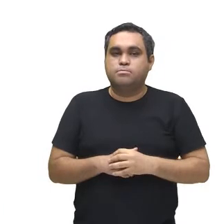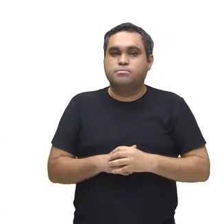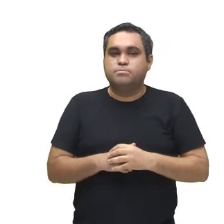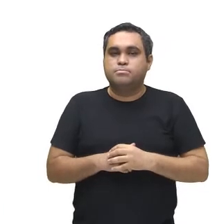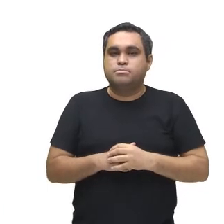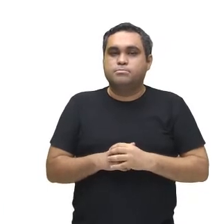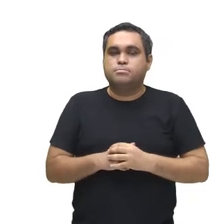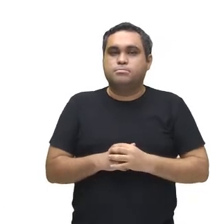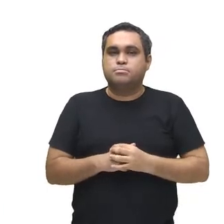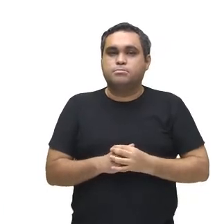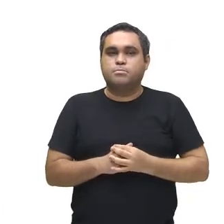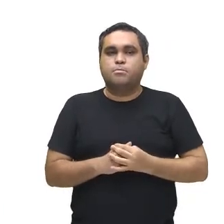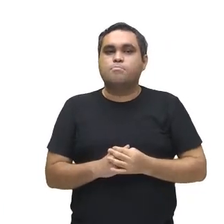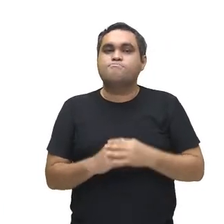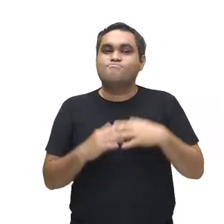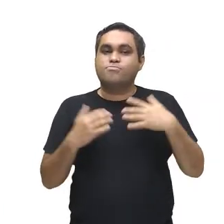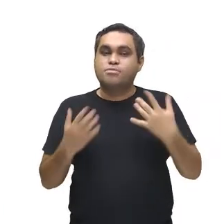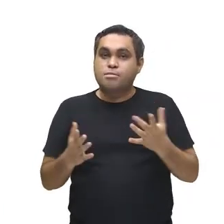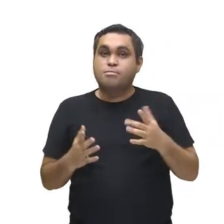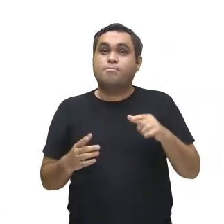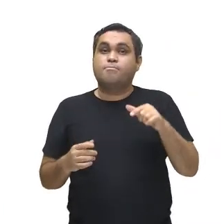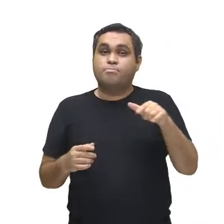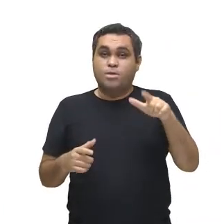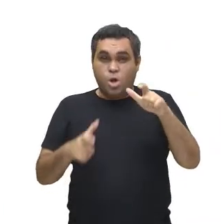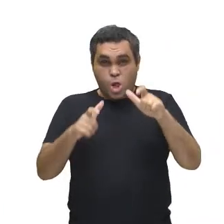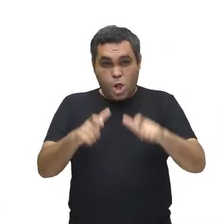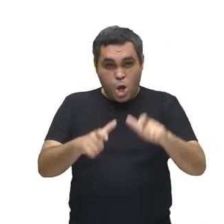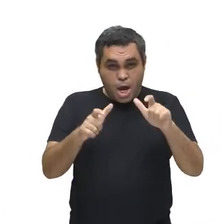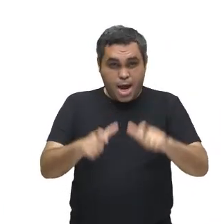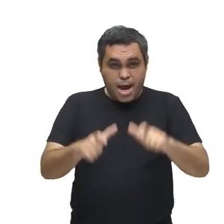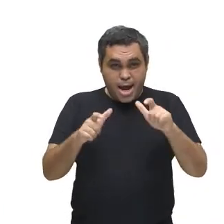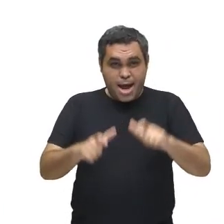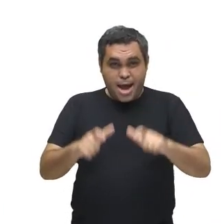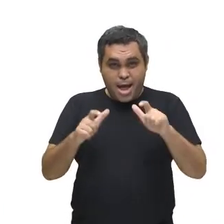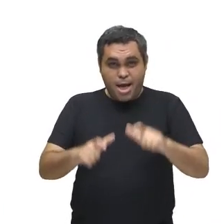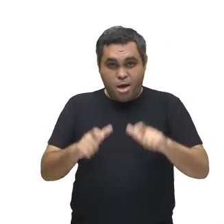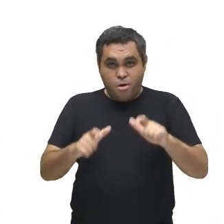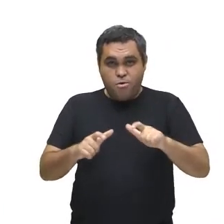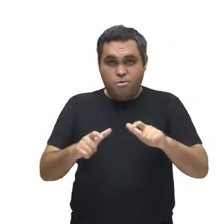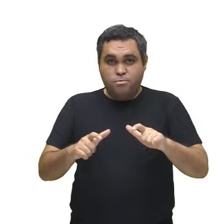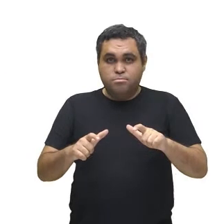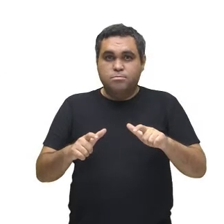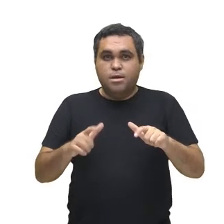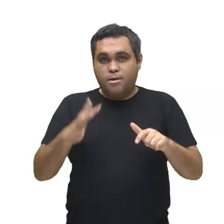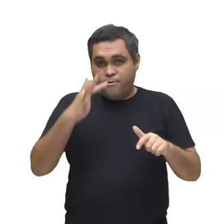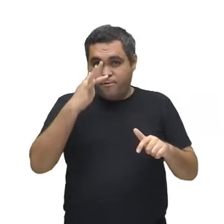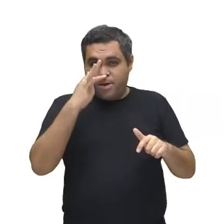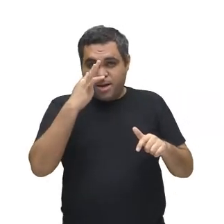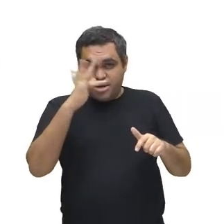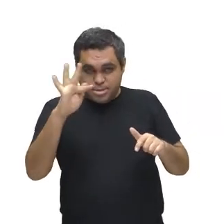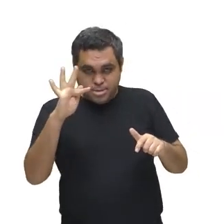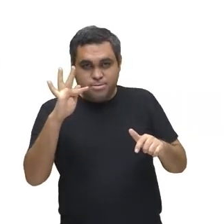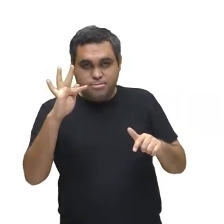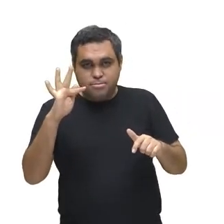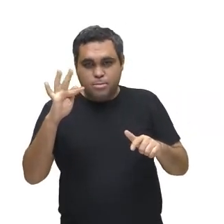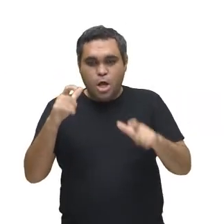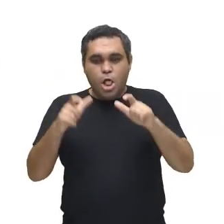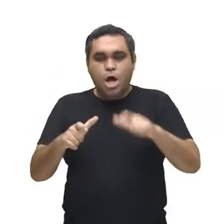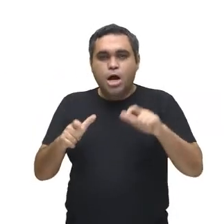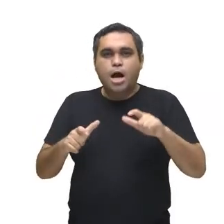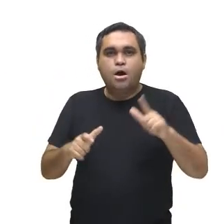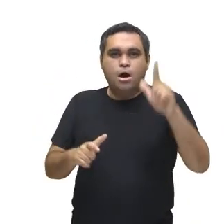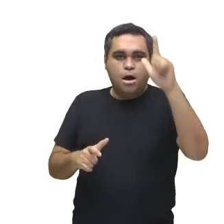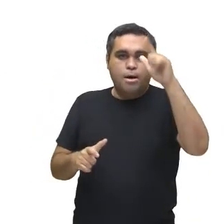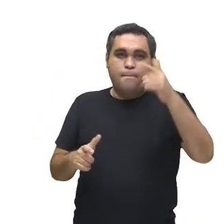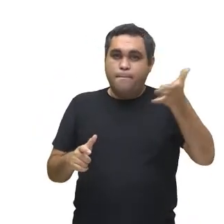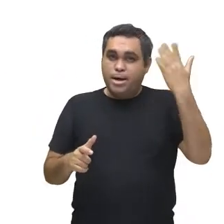um território tradicionalmente francês, ao seu próprio território. Como é que se deu esse revanchismo entre Alemanha